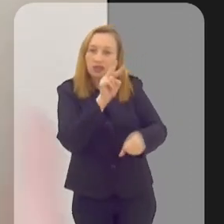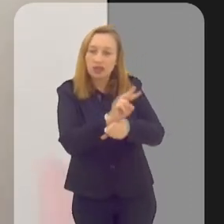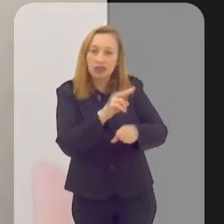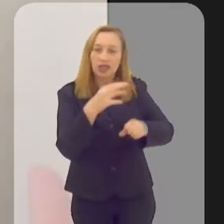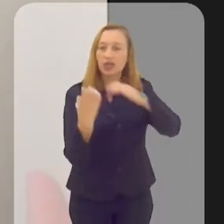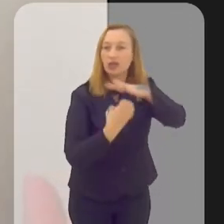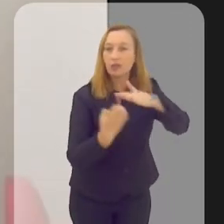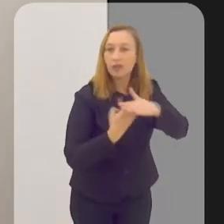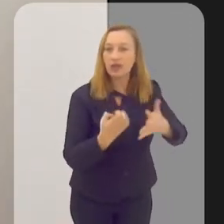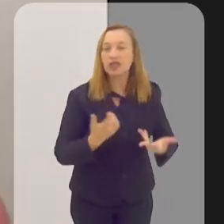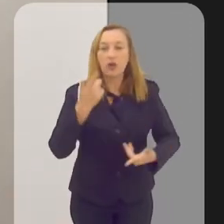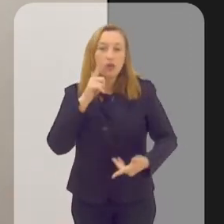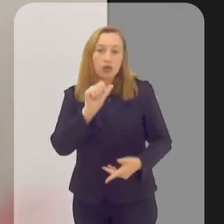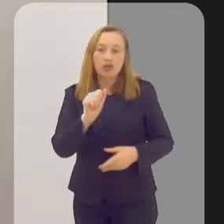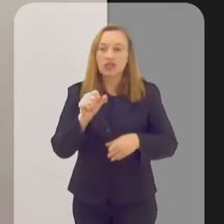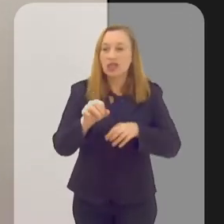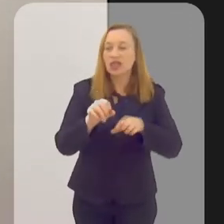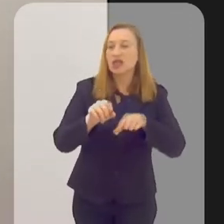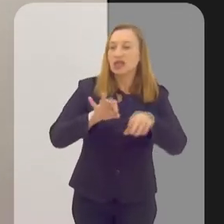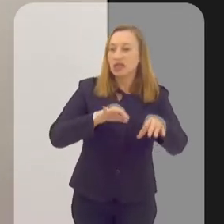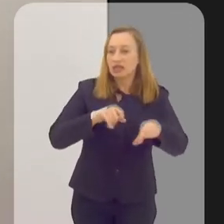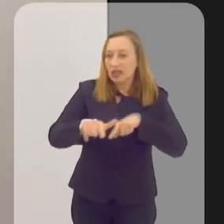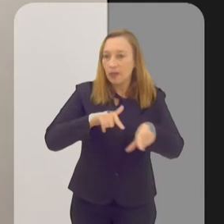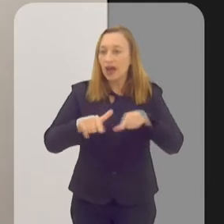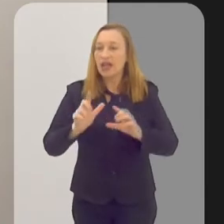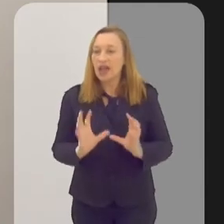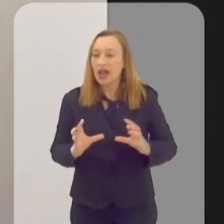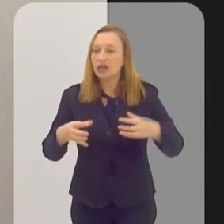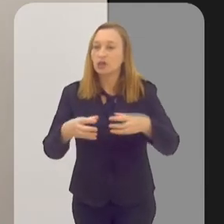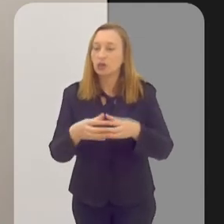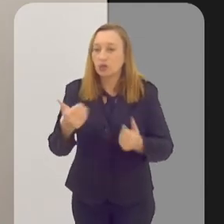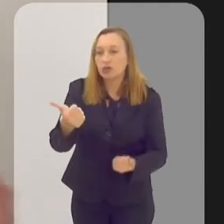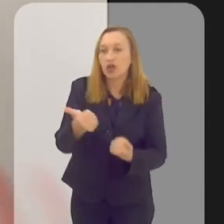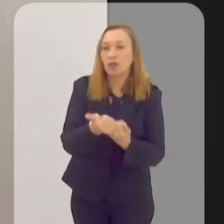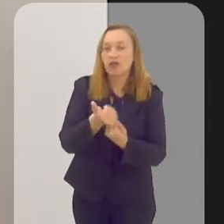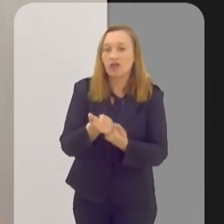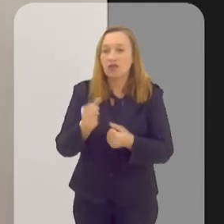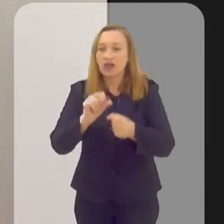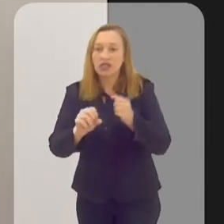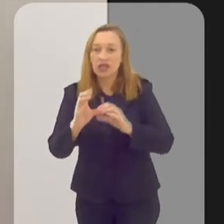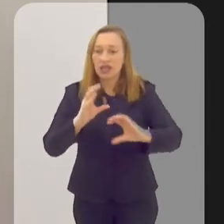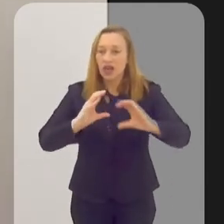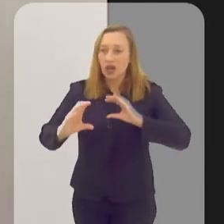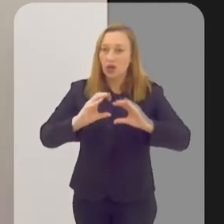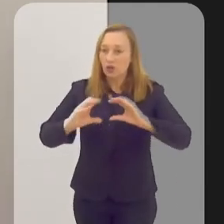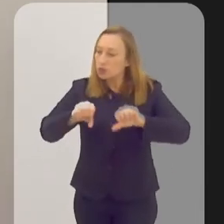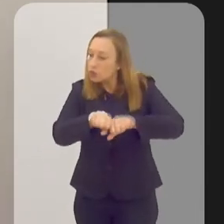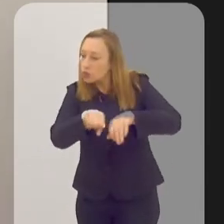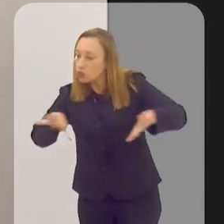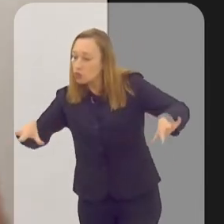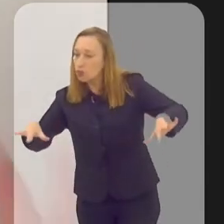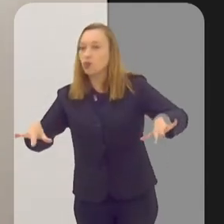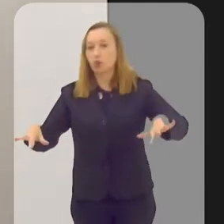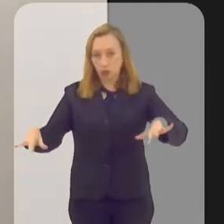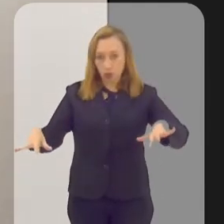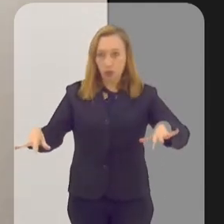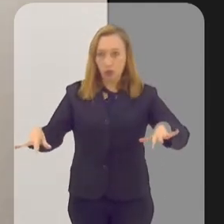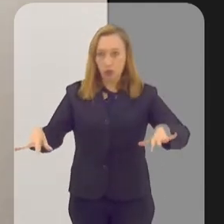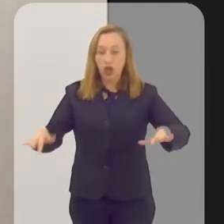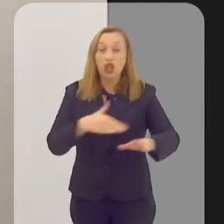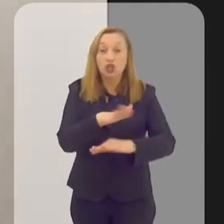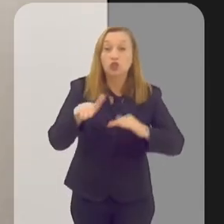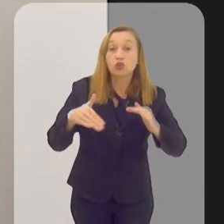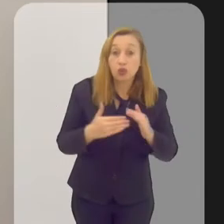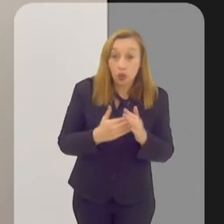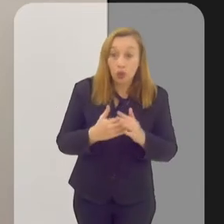têm mentoria em empresas. Então, a gente conseguir trabalhar em rede e fazer com que a comunicação seja mais